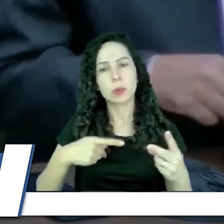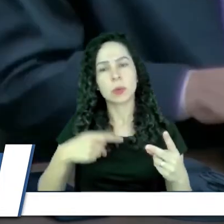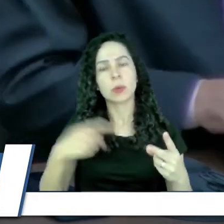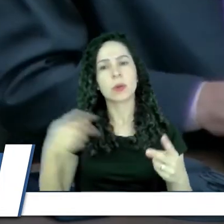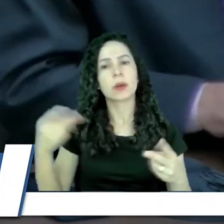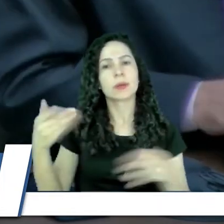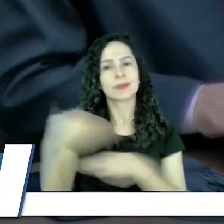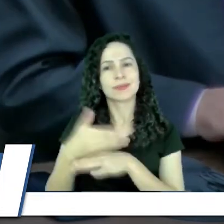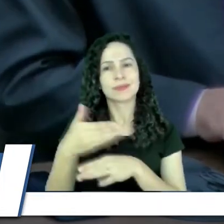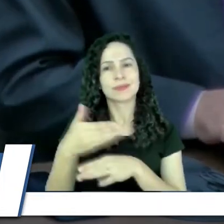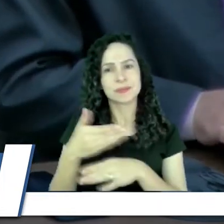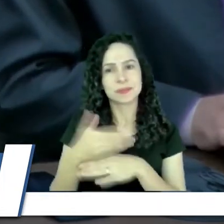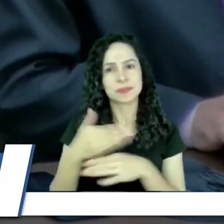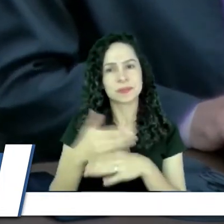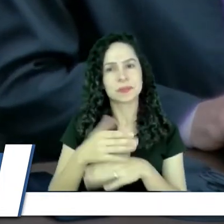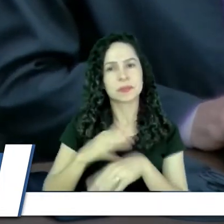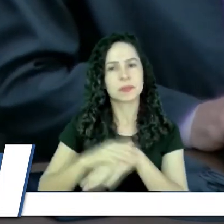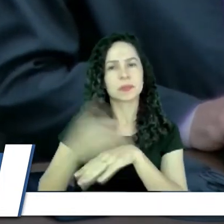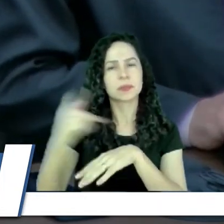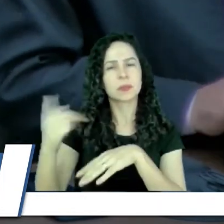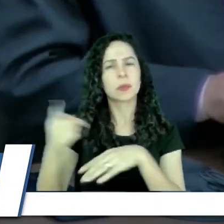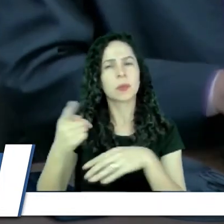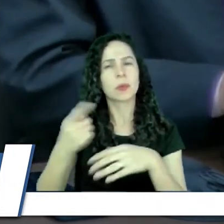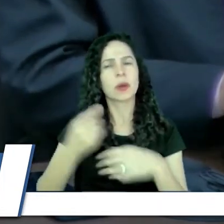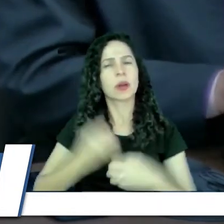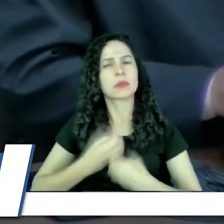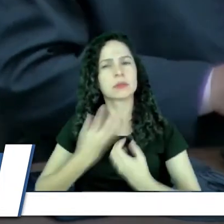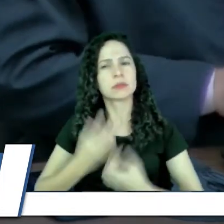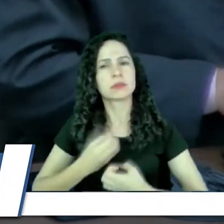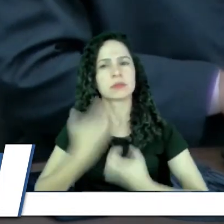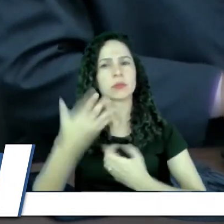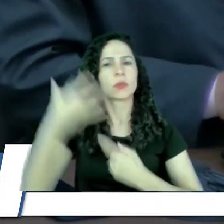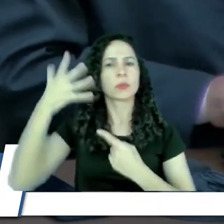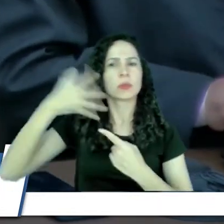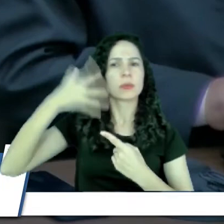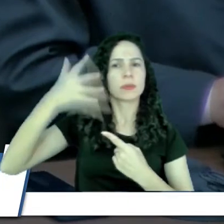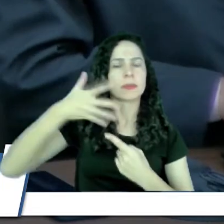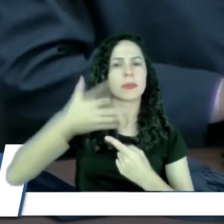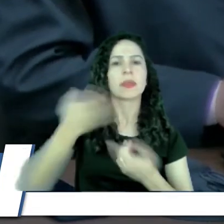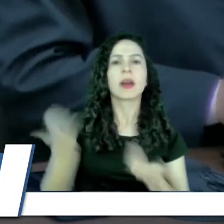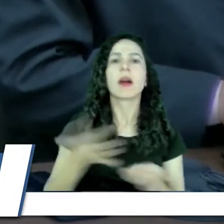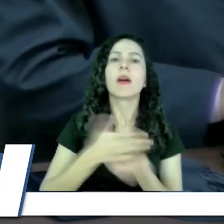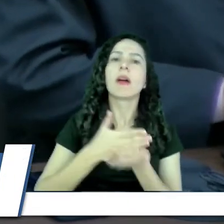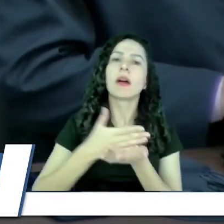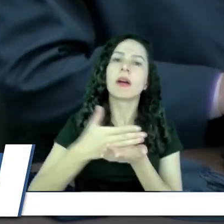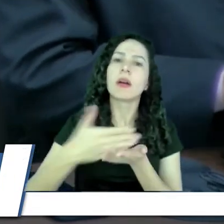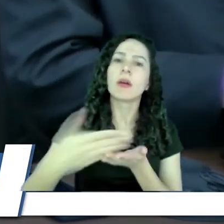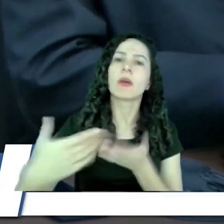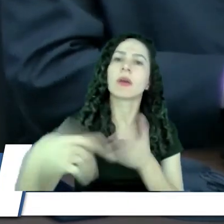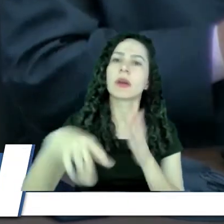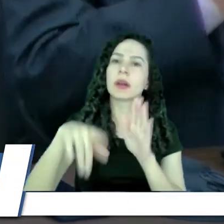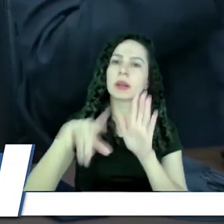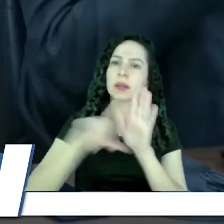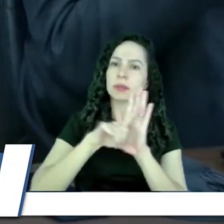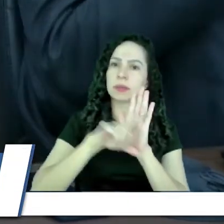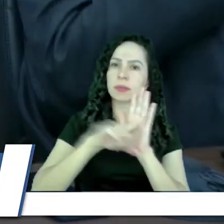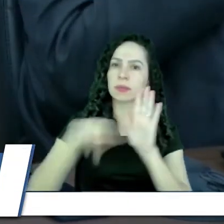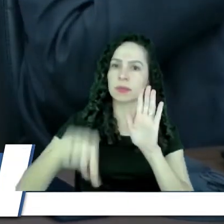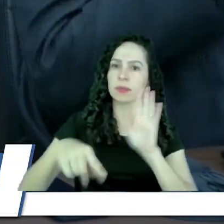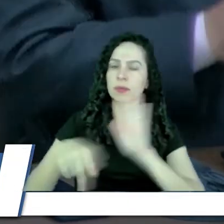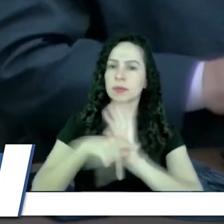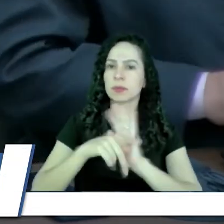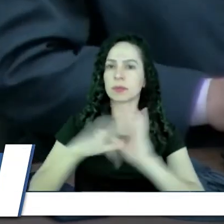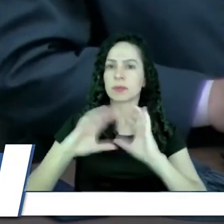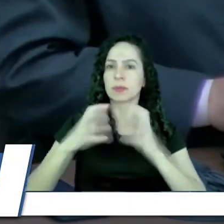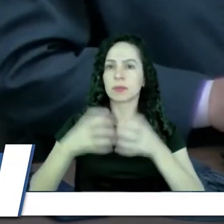presentearam com suas abençoadas palavras, e que possamos dar início às sessões ordinárias desta Casa de Leis,